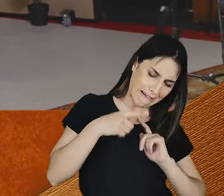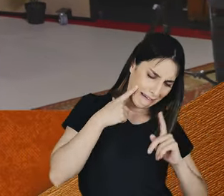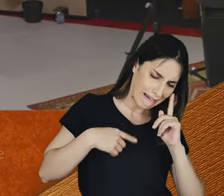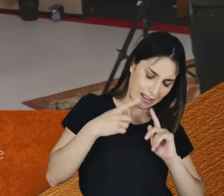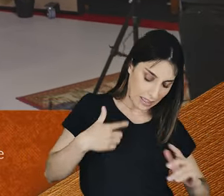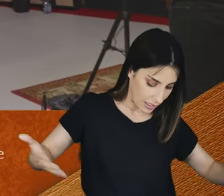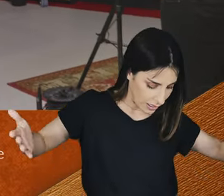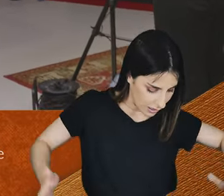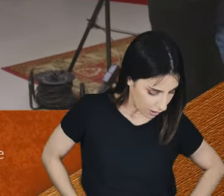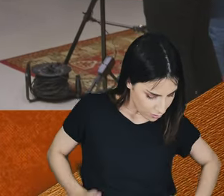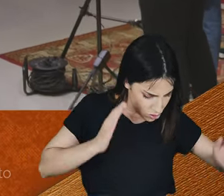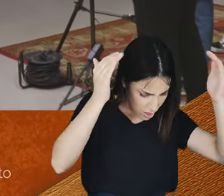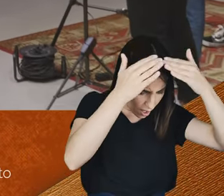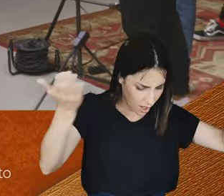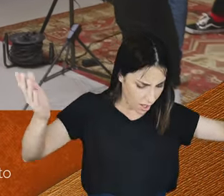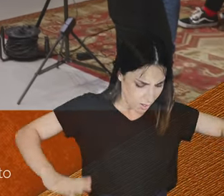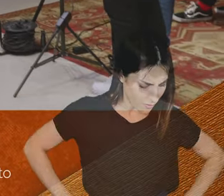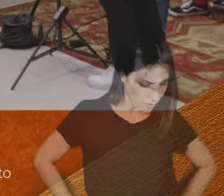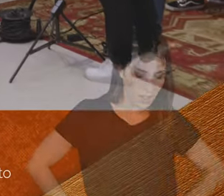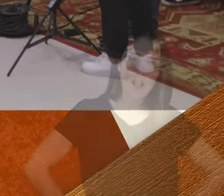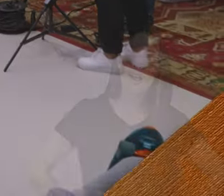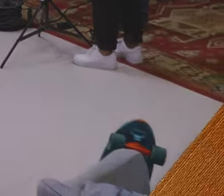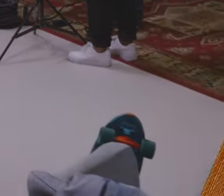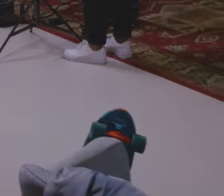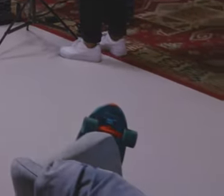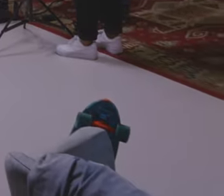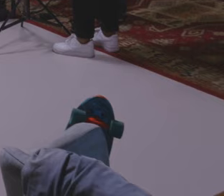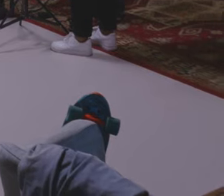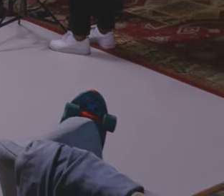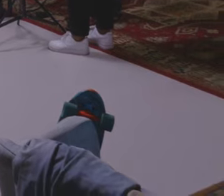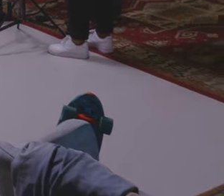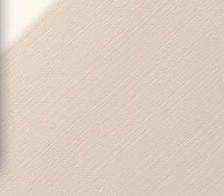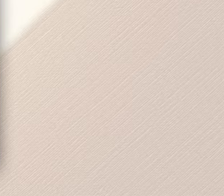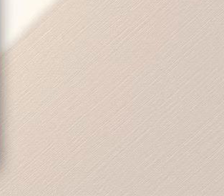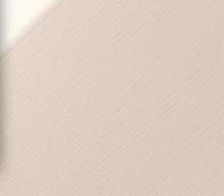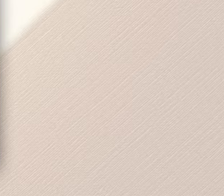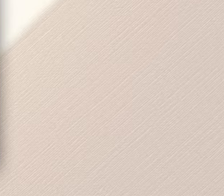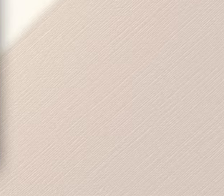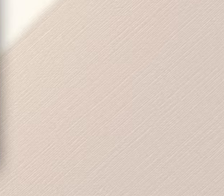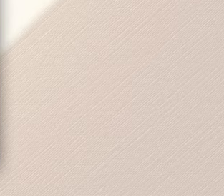Chefe! Chefe! Chefe! O que é que se passou aqui agora?